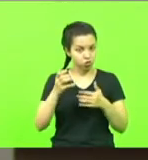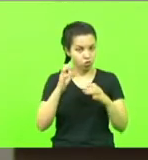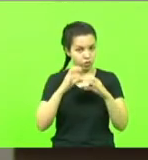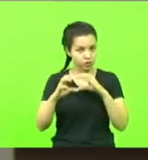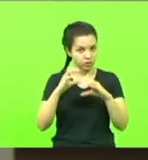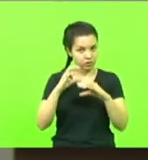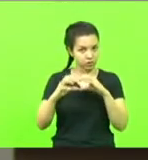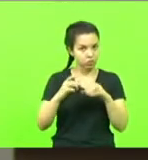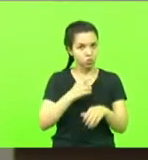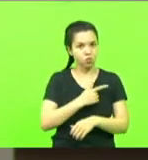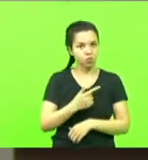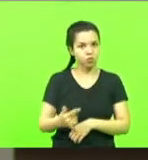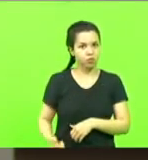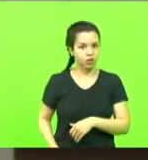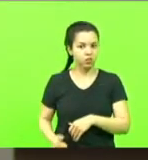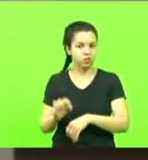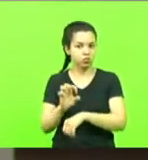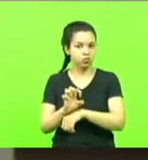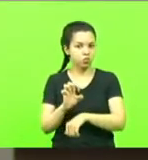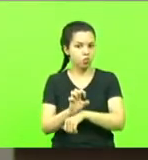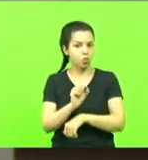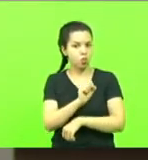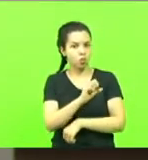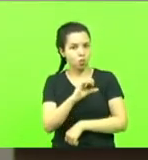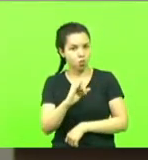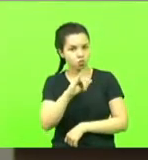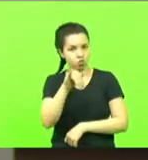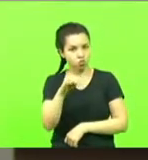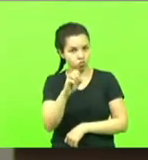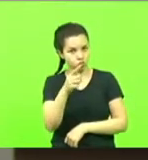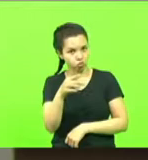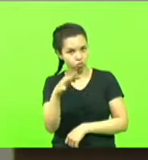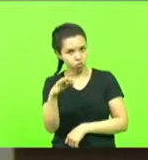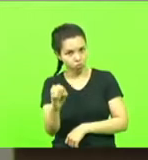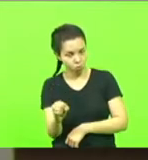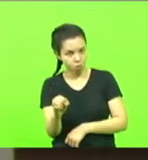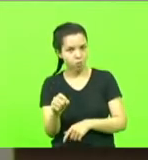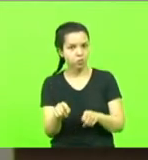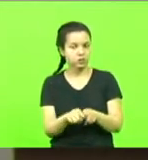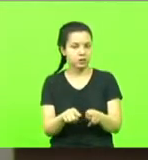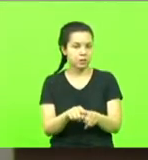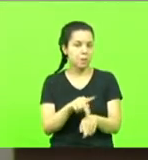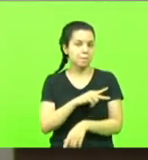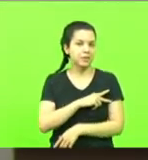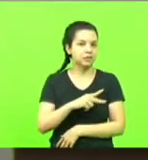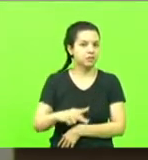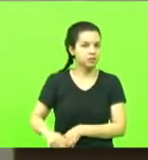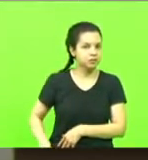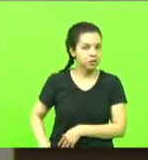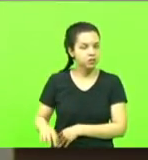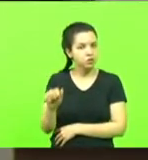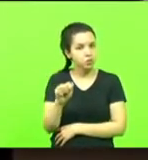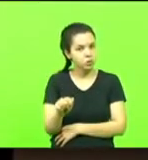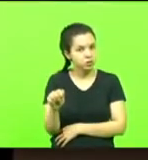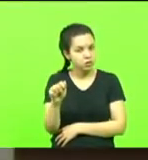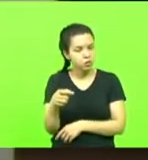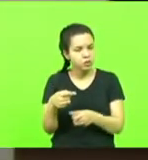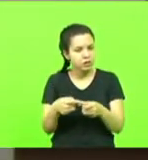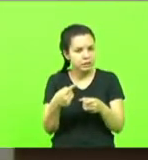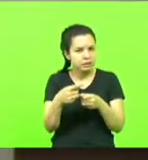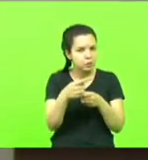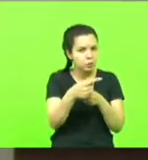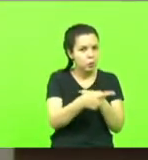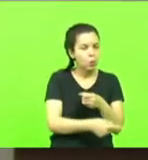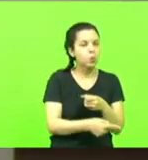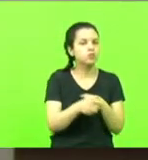Santa Catarina, João José Pereira Cavalazzi. E o senhor presidente da Associação dos Jornais do Interior de Santa Catarina,